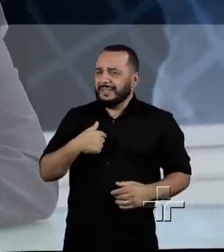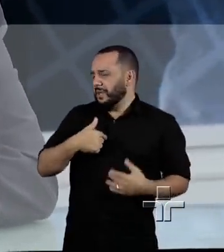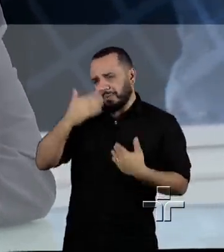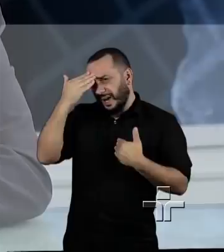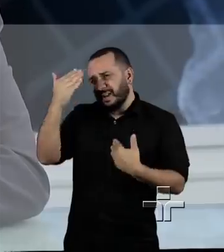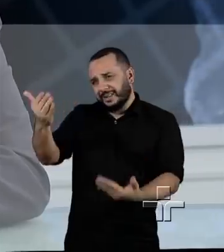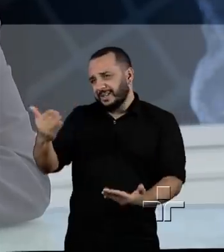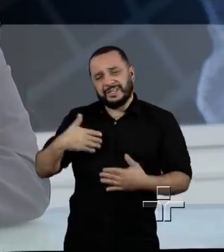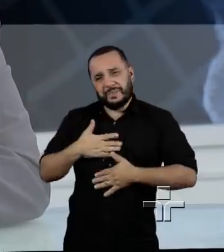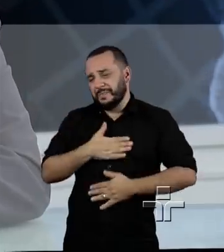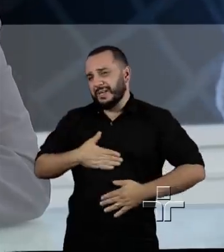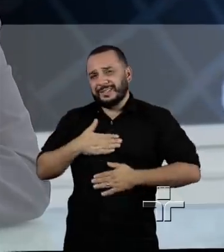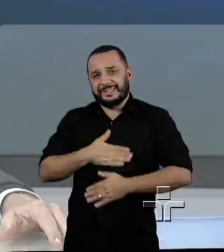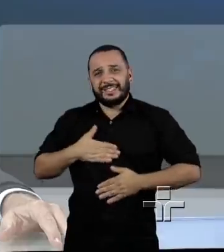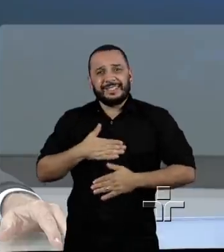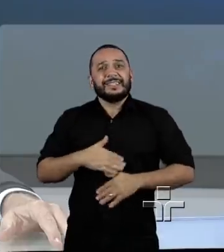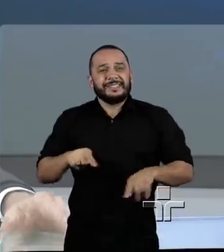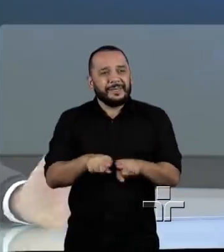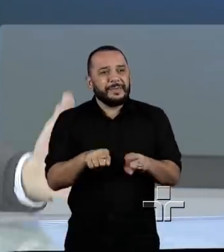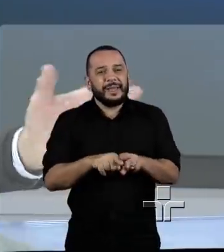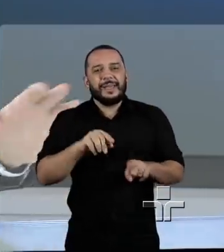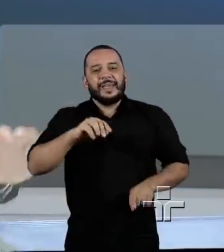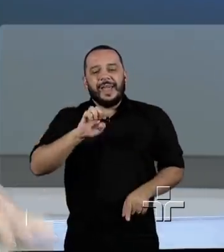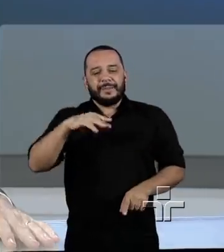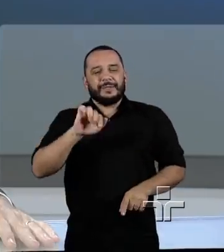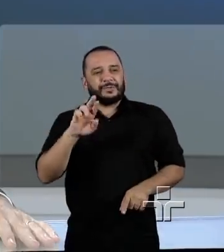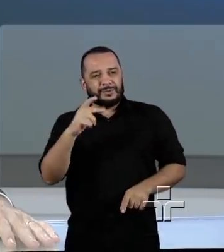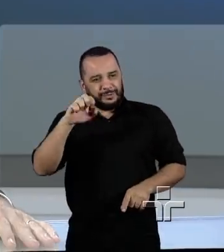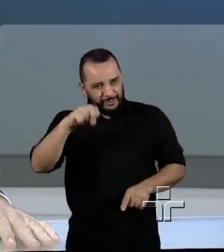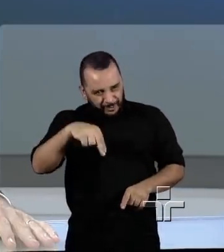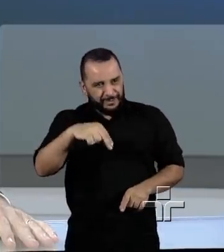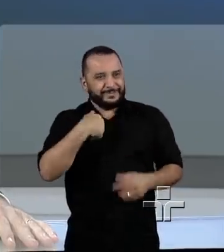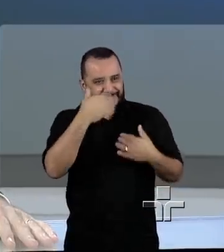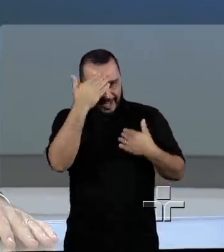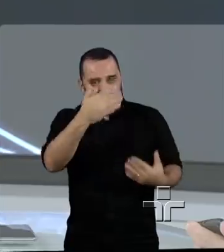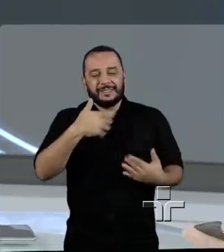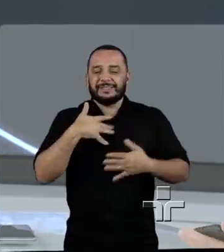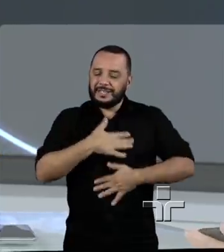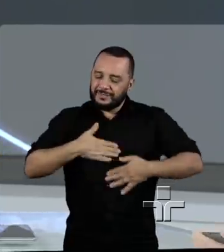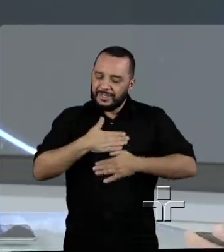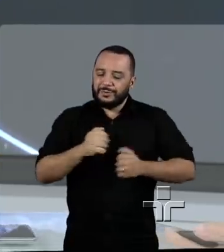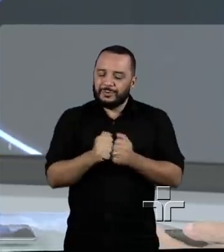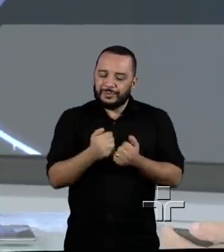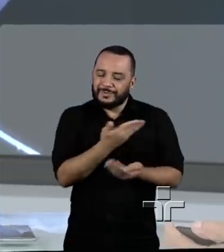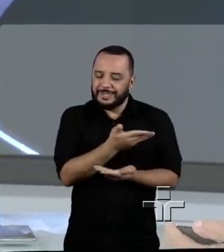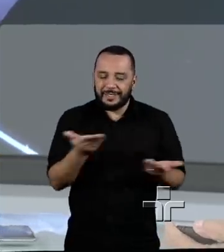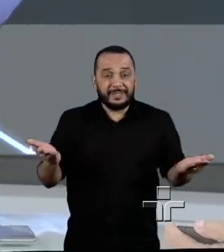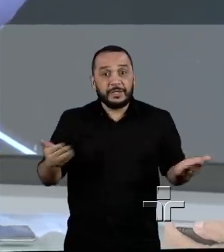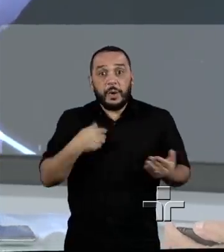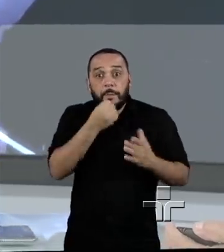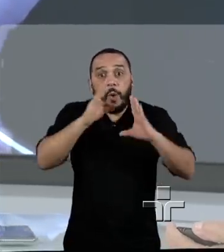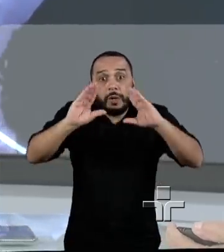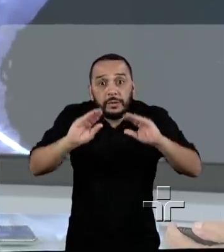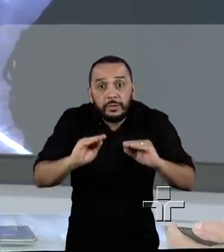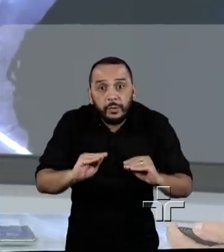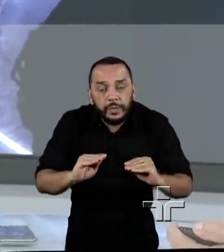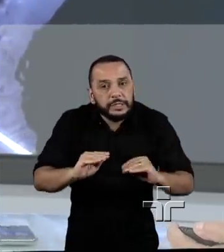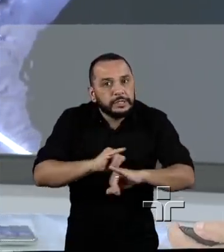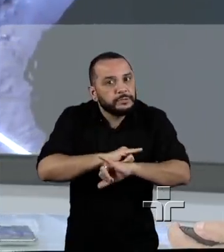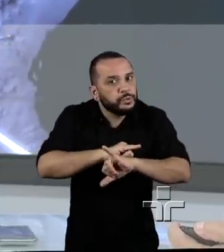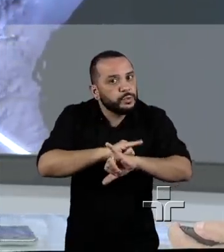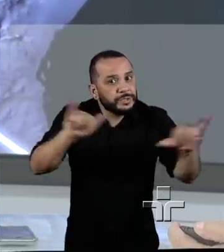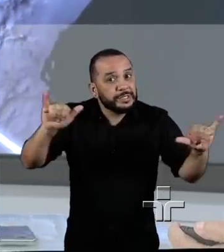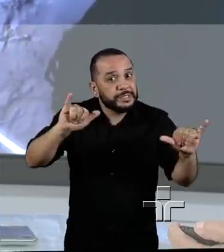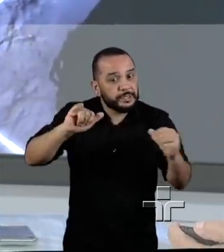prazer estar aqui sempre. Emerson Capaz, boa noite. Obrigado. Satisfação estar com você muito de volta. Muito bem, igual. E o nosso boa noite, uma notícia: o